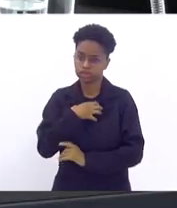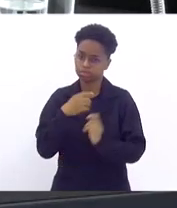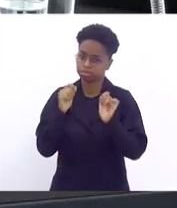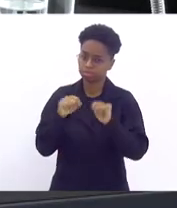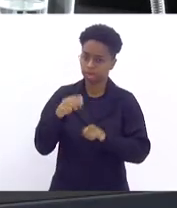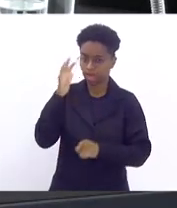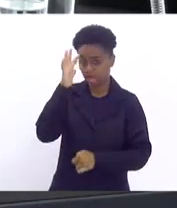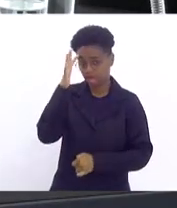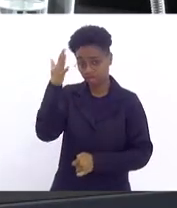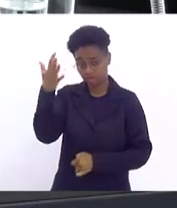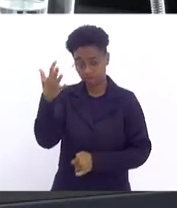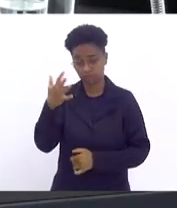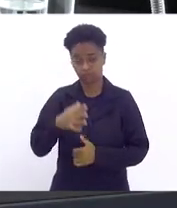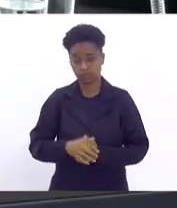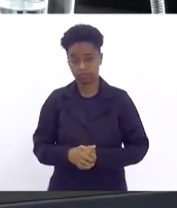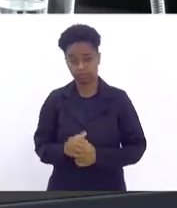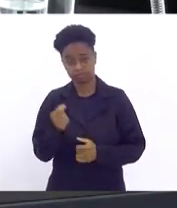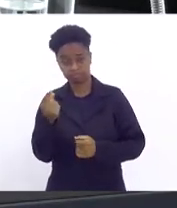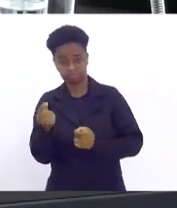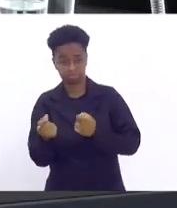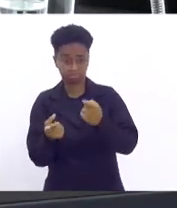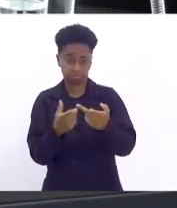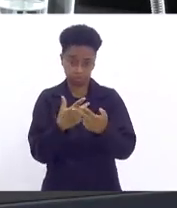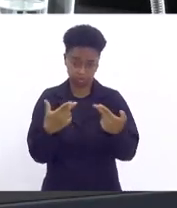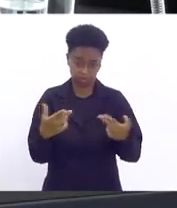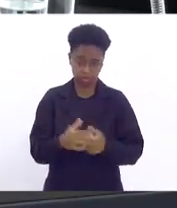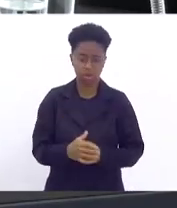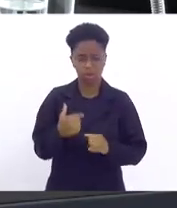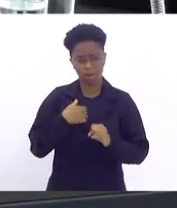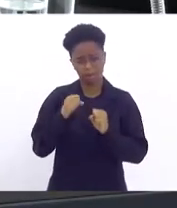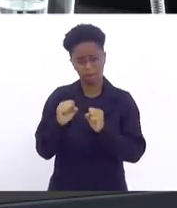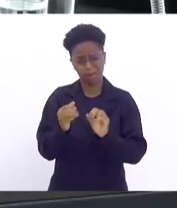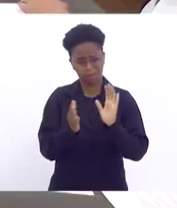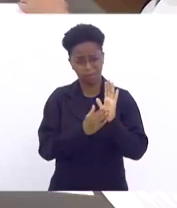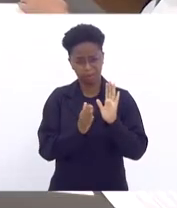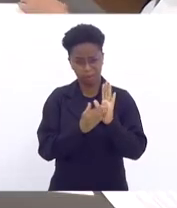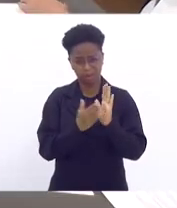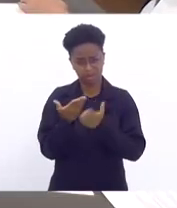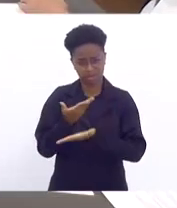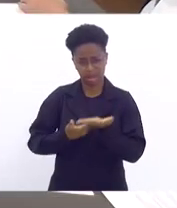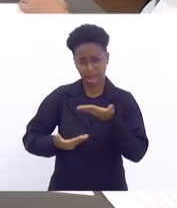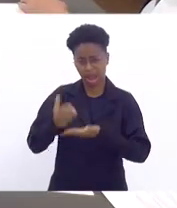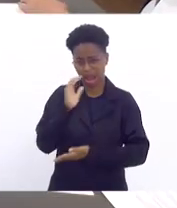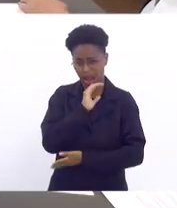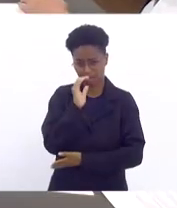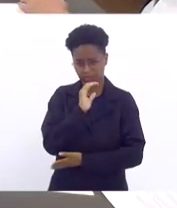situações caso isto deixa eu fazer uma proposta intermediária rápido